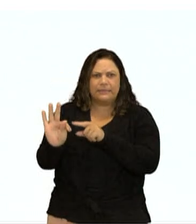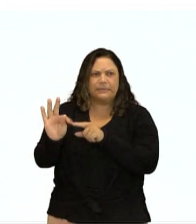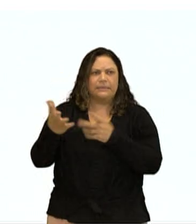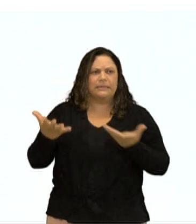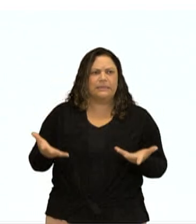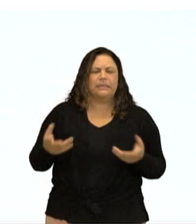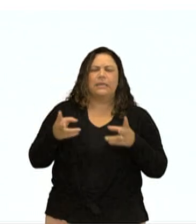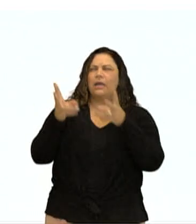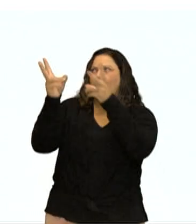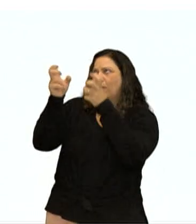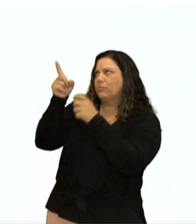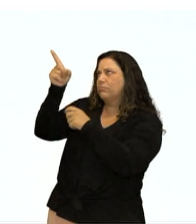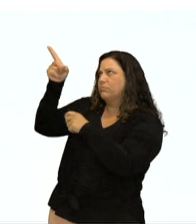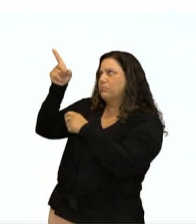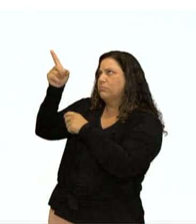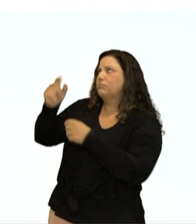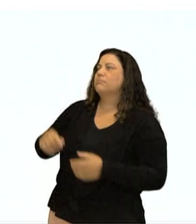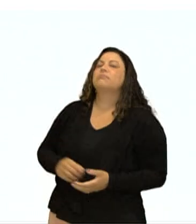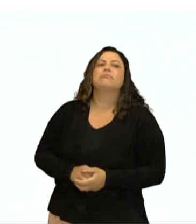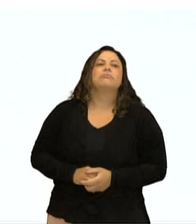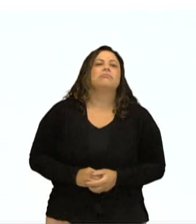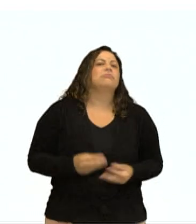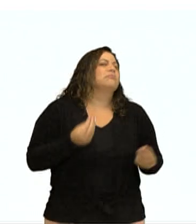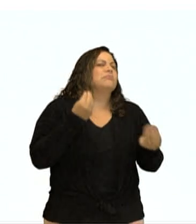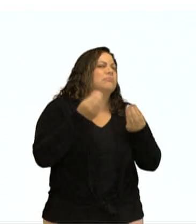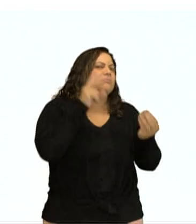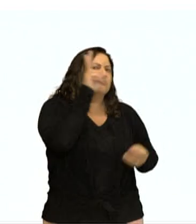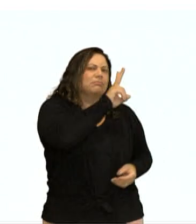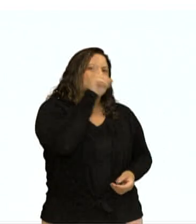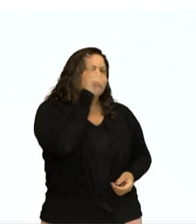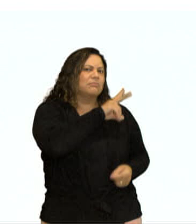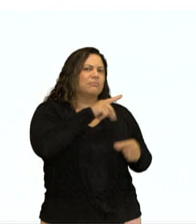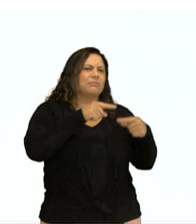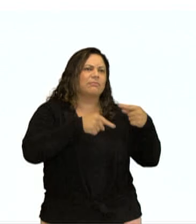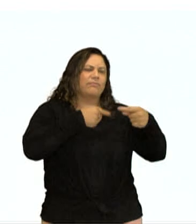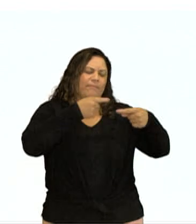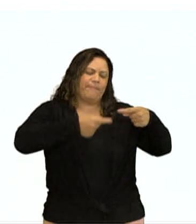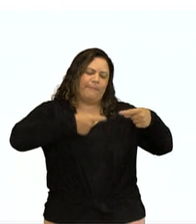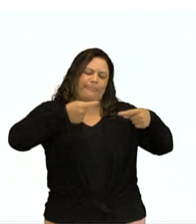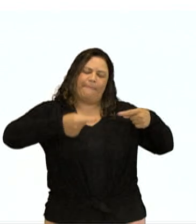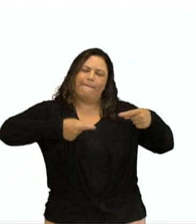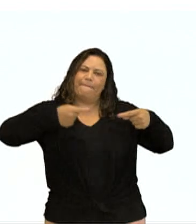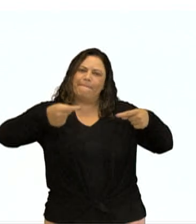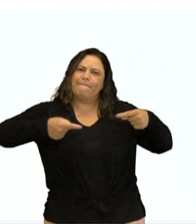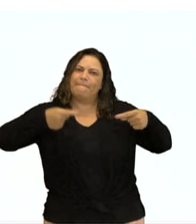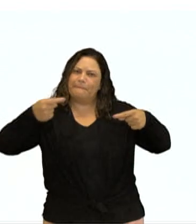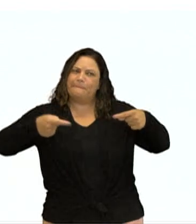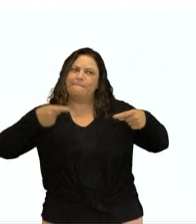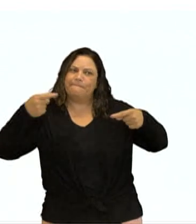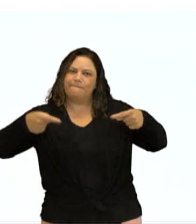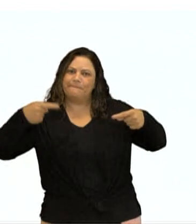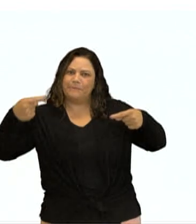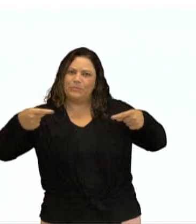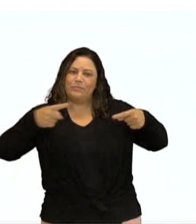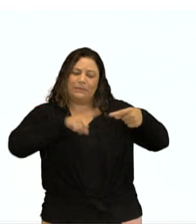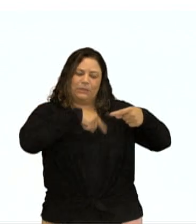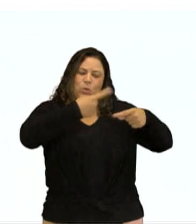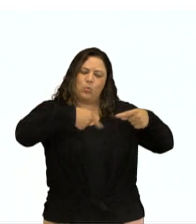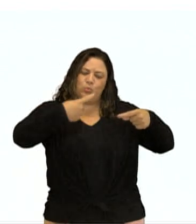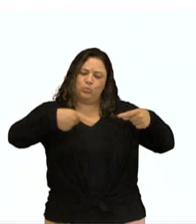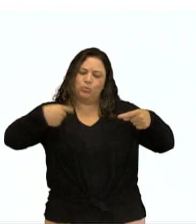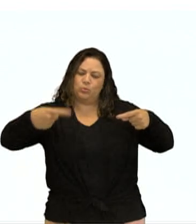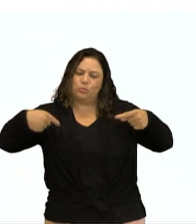vocês. Qual é o formato que lembra esse treponema pálido? Não parece um espiral